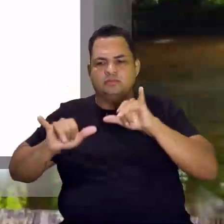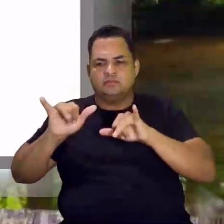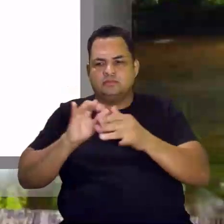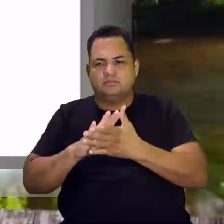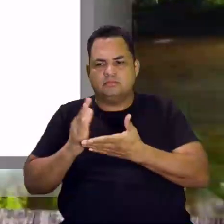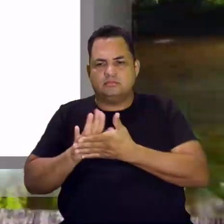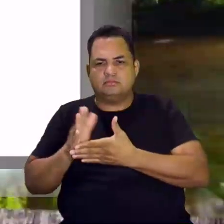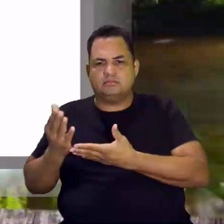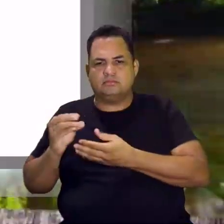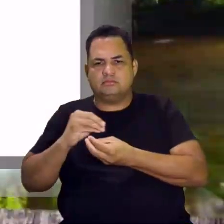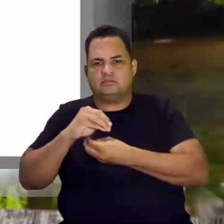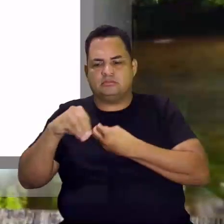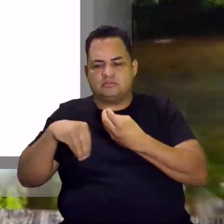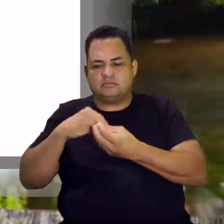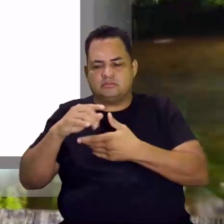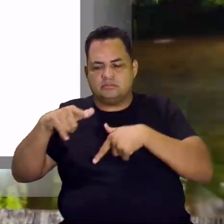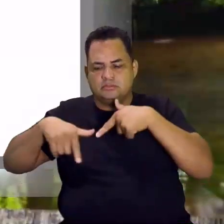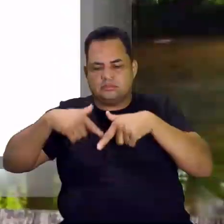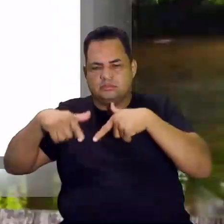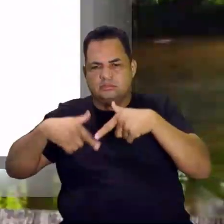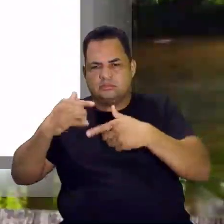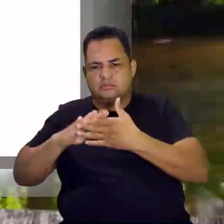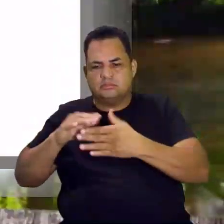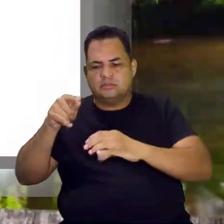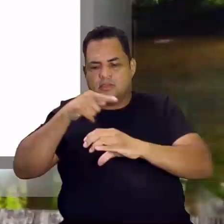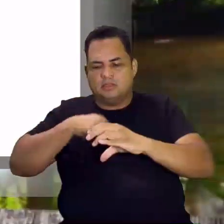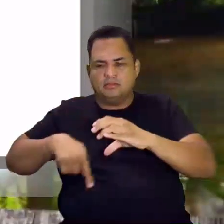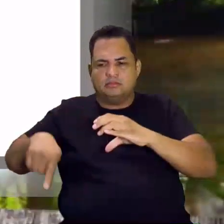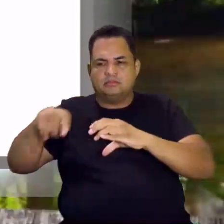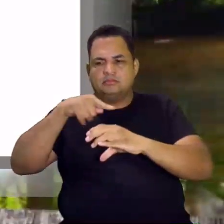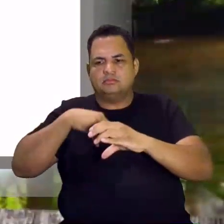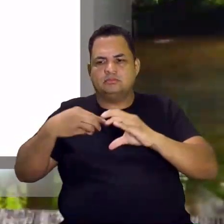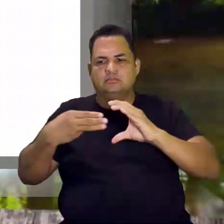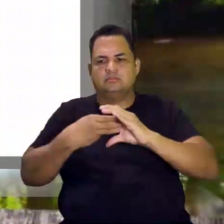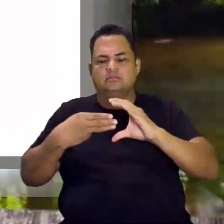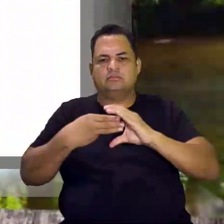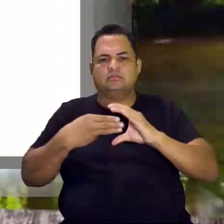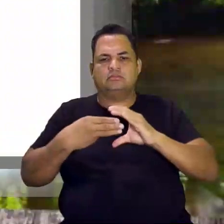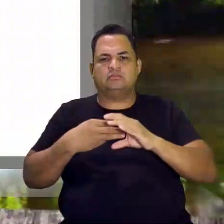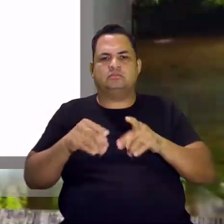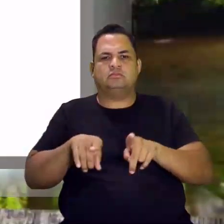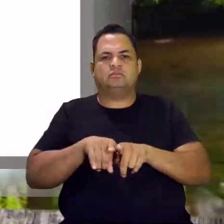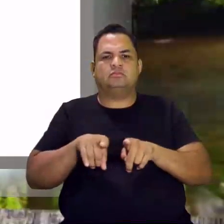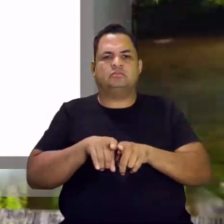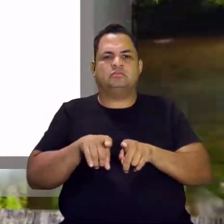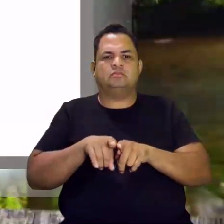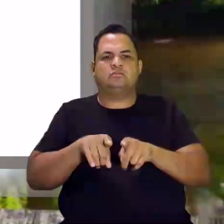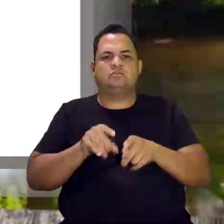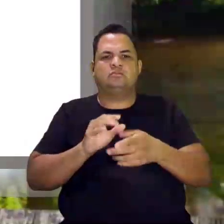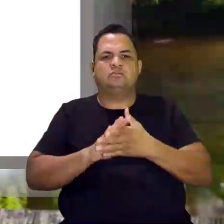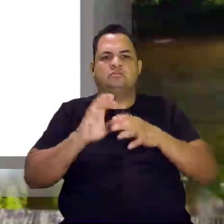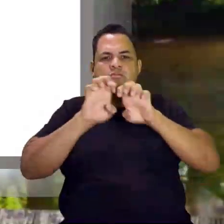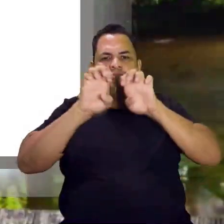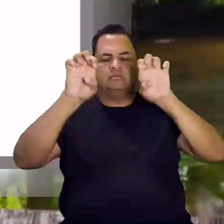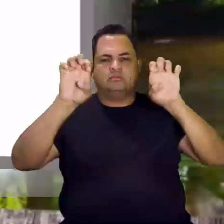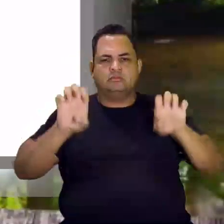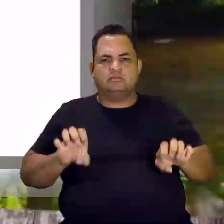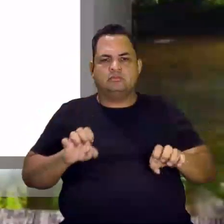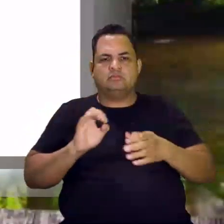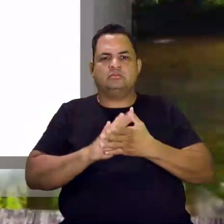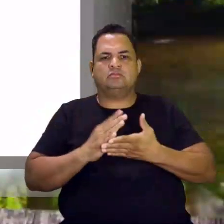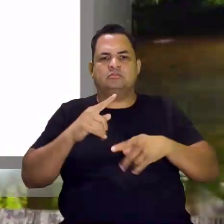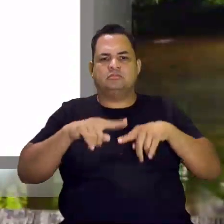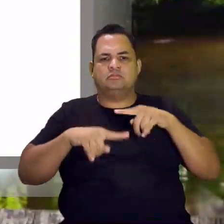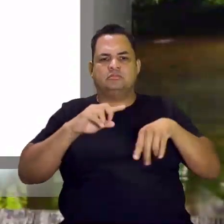vão agir aqui, ó, na parede celular. Outras vão agir aqui, ó, na estrutura do